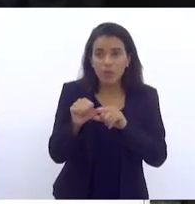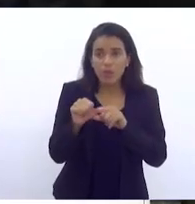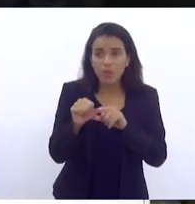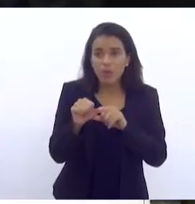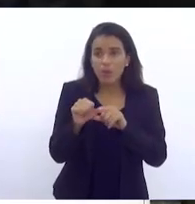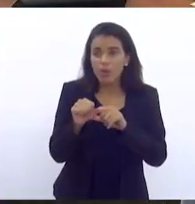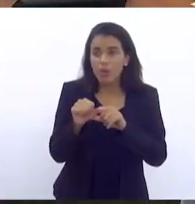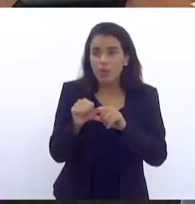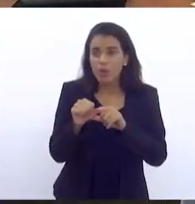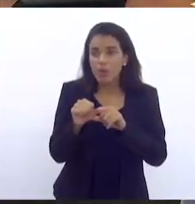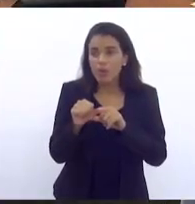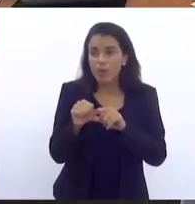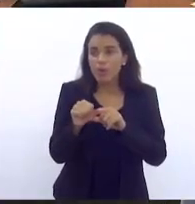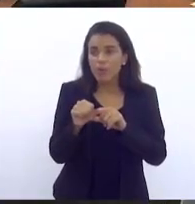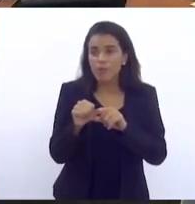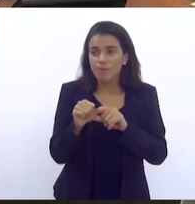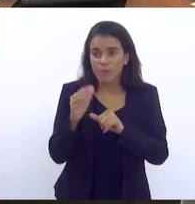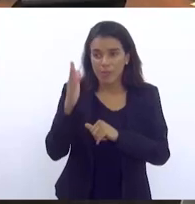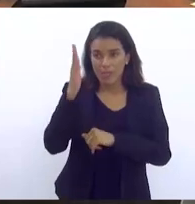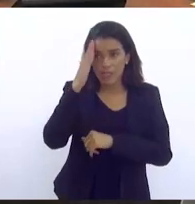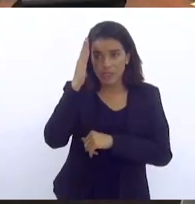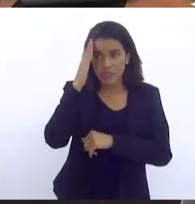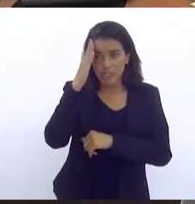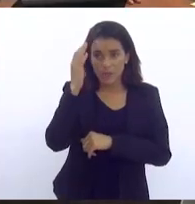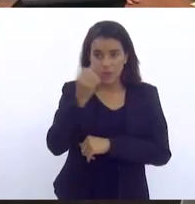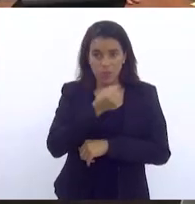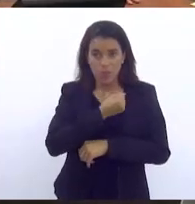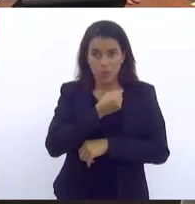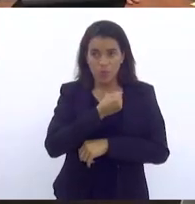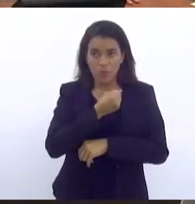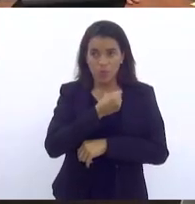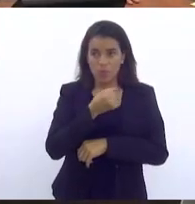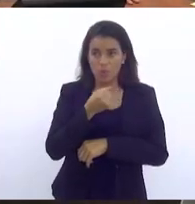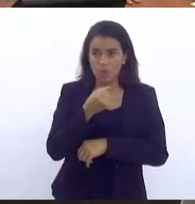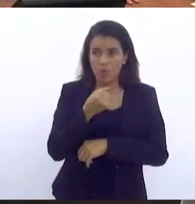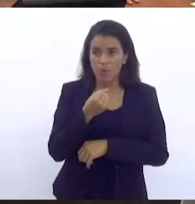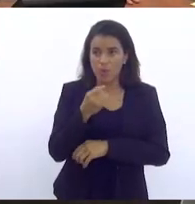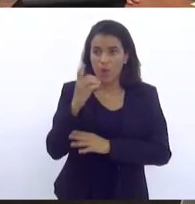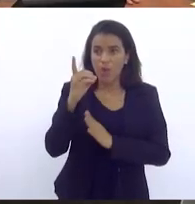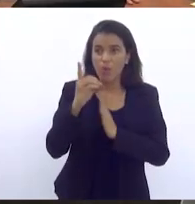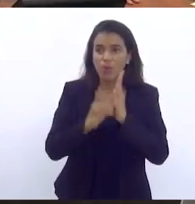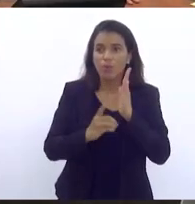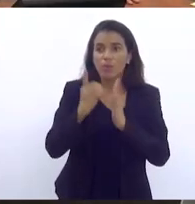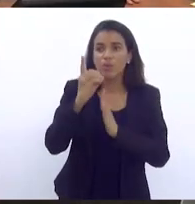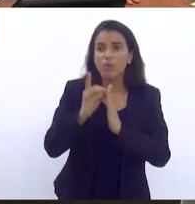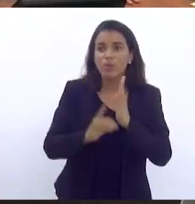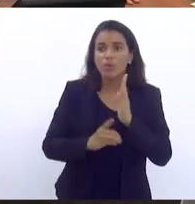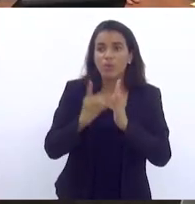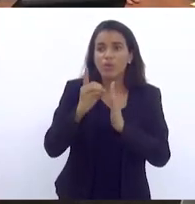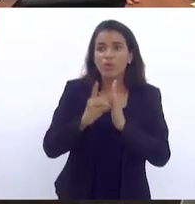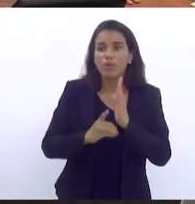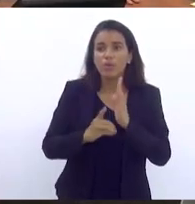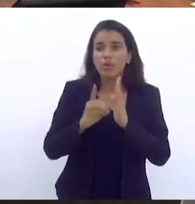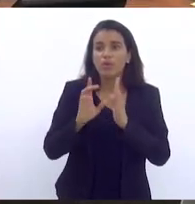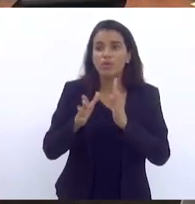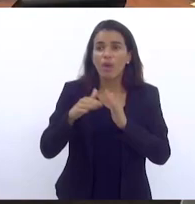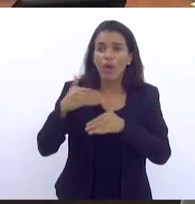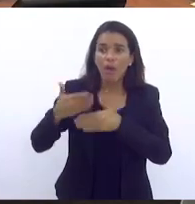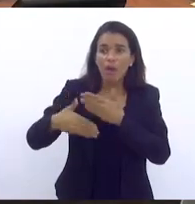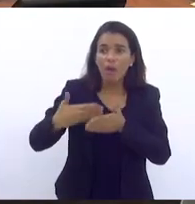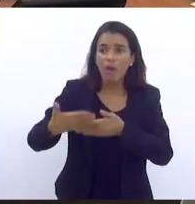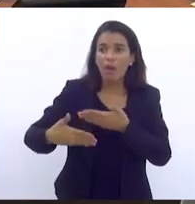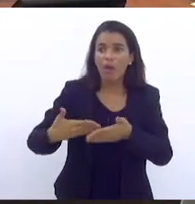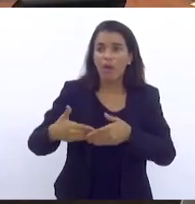Qual é o Você sabe o número do Decreto por favor possa lhe passar tem um decreto é um decreto é é uma coisa que já vinha sendo praticado